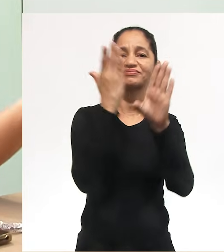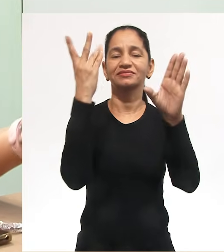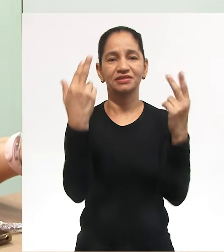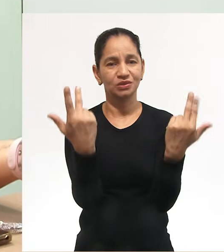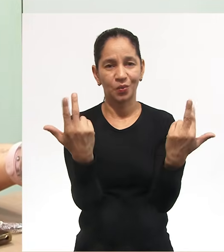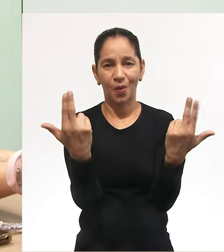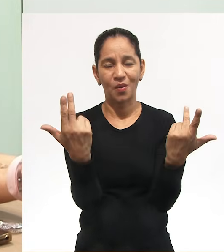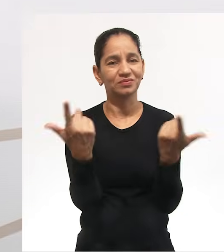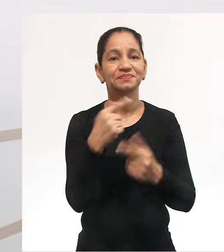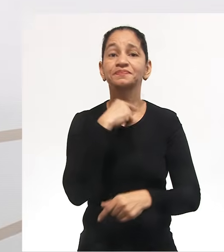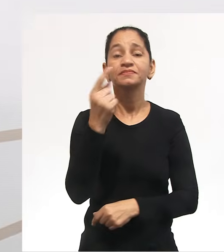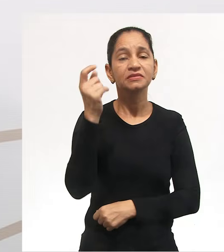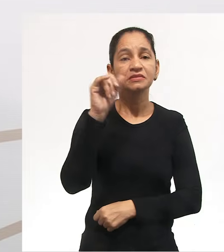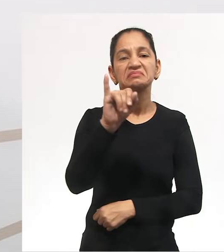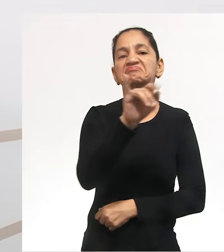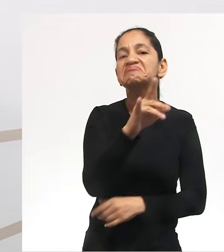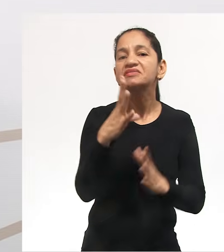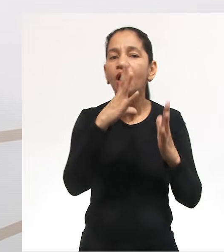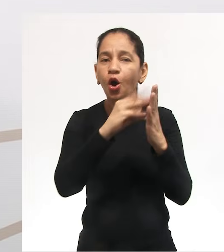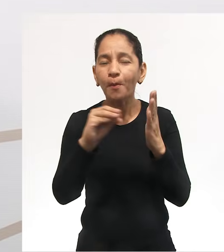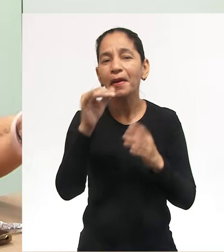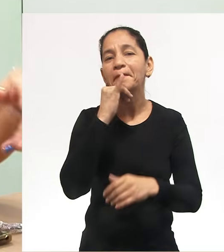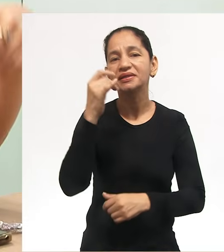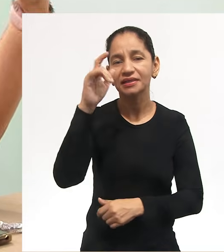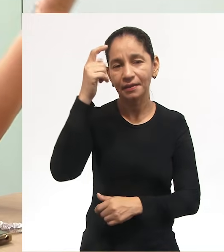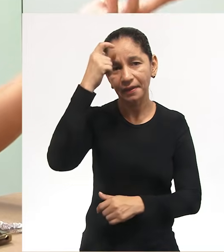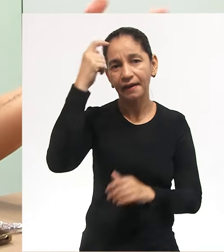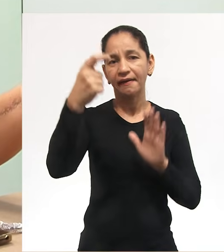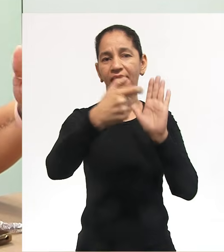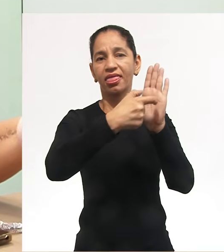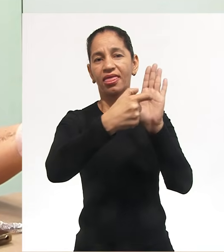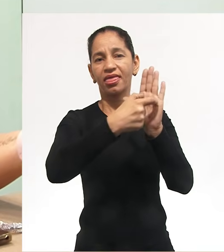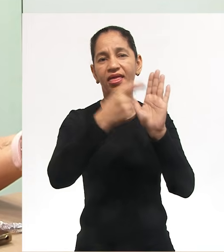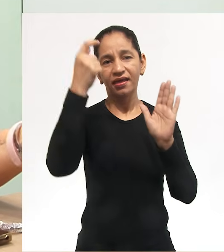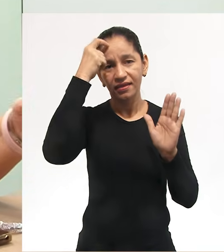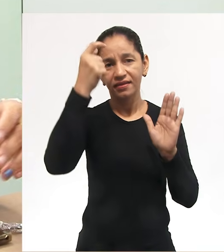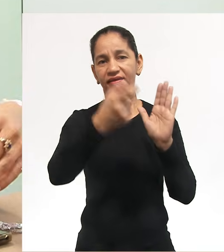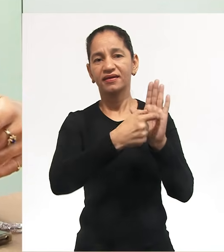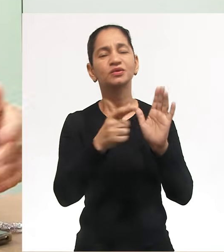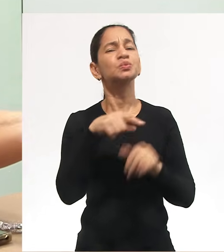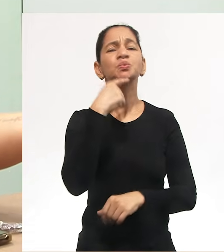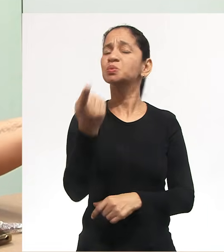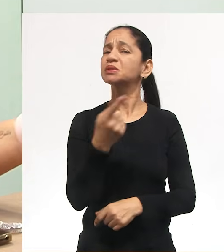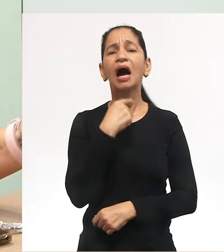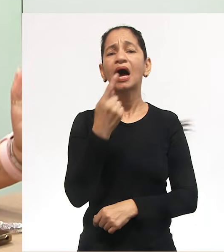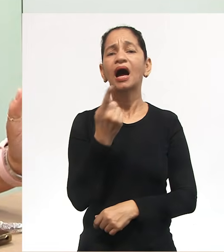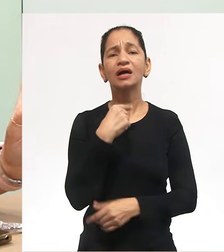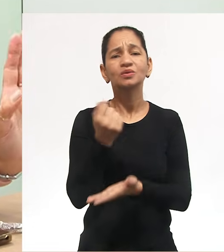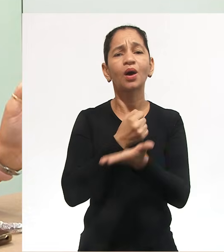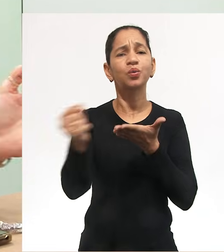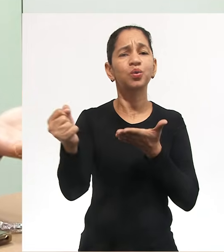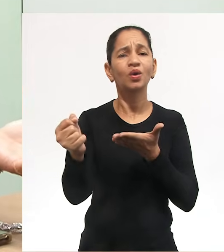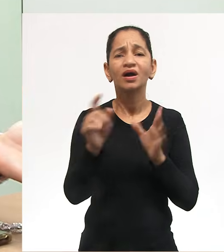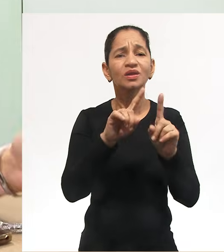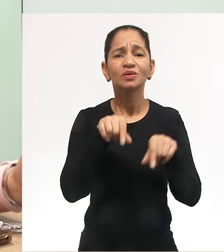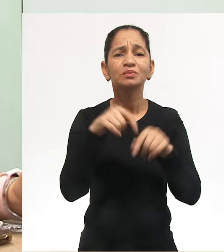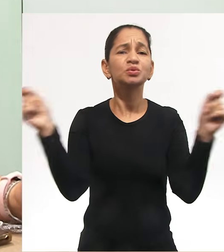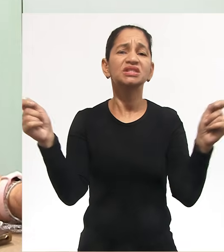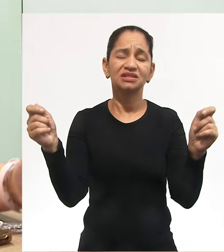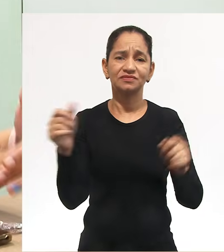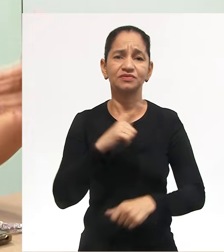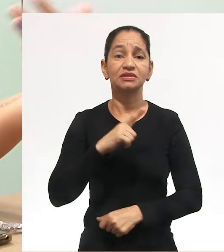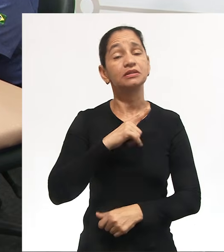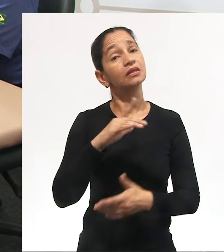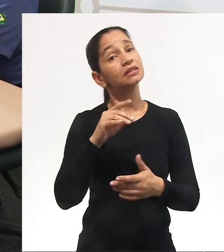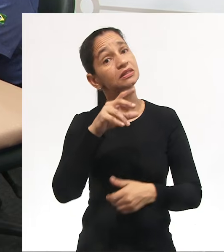passou perto aqui, né? Nem, ou inteligência artificial, né? Fazer tudo pela inteligência artificial não teve nem chance aqui.